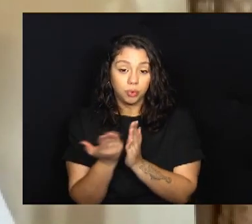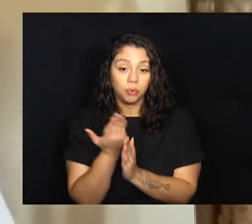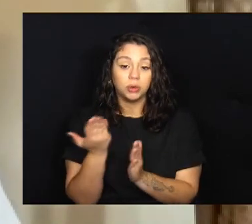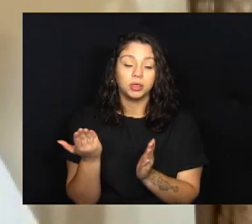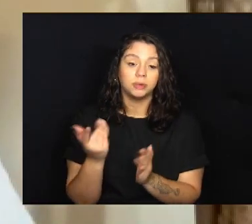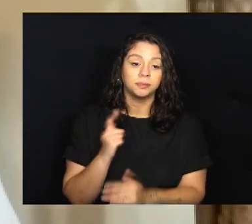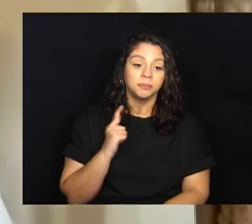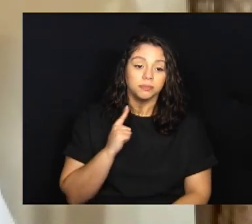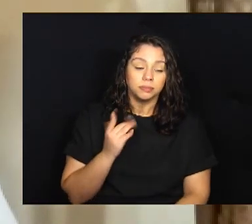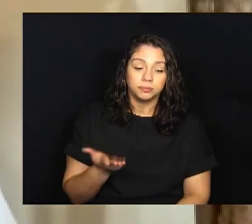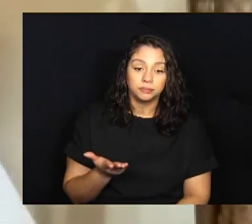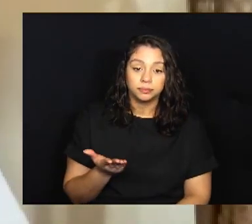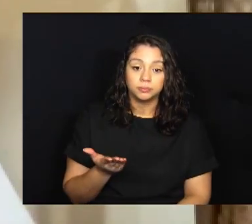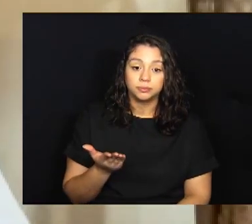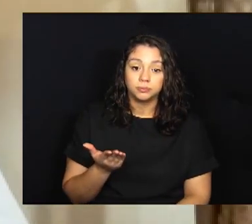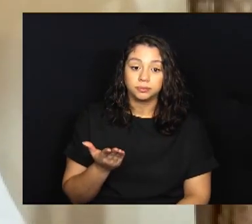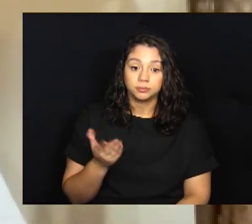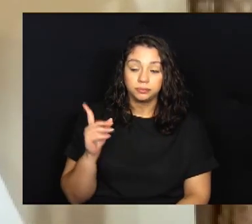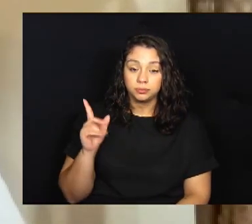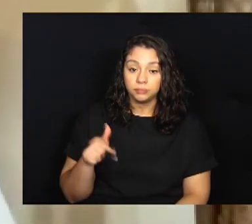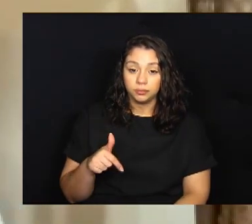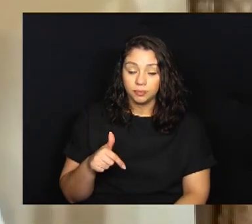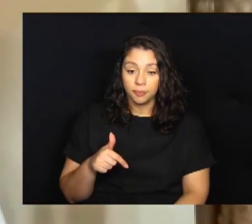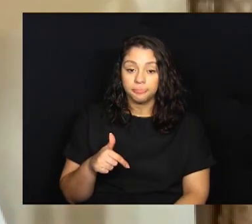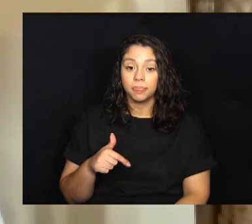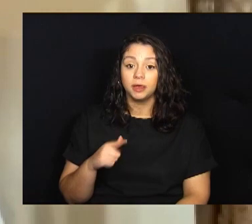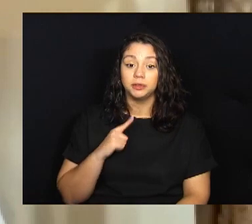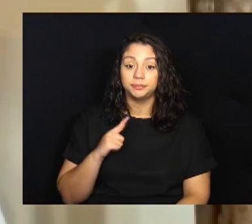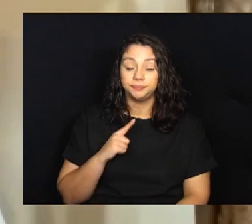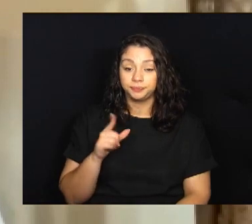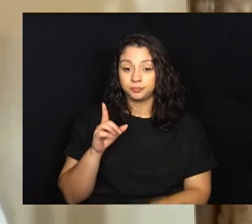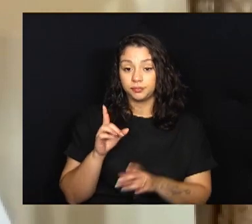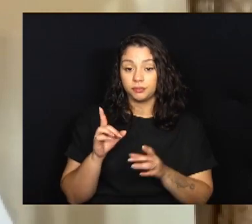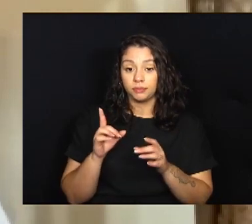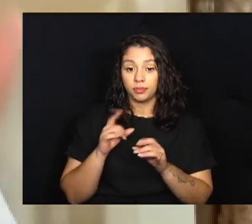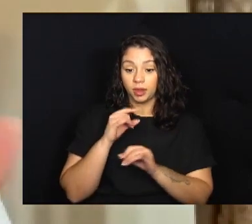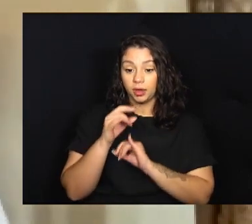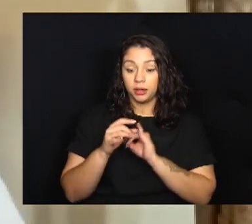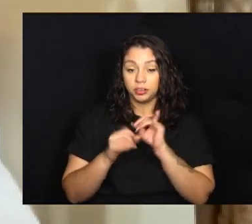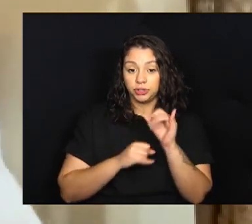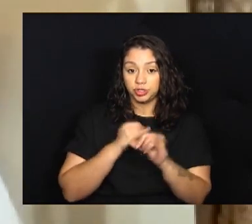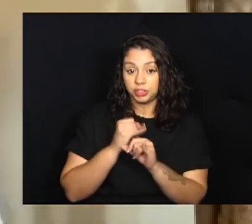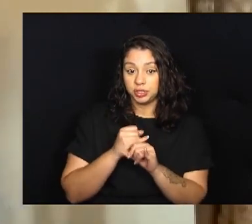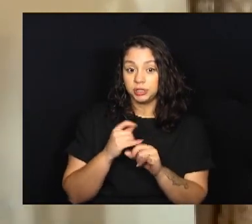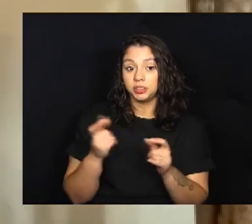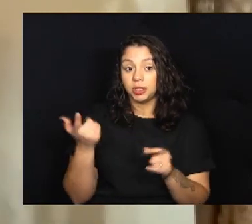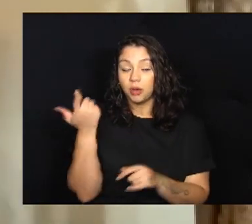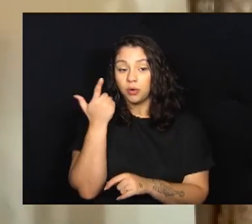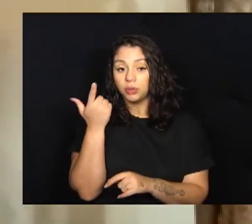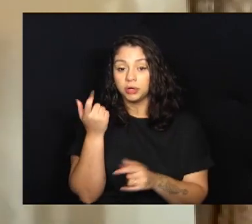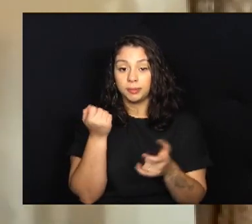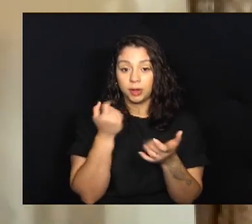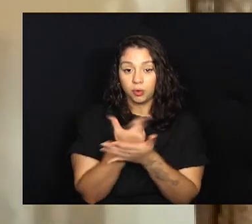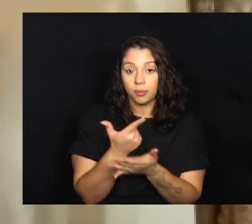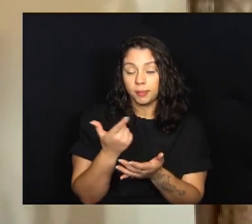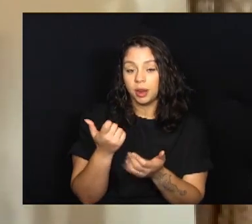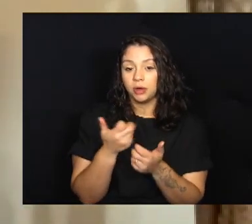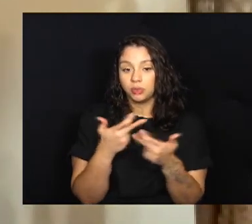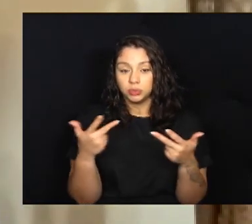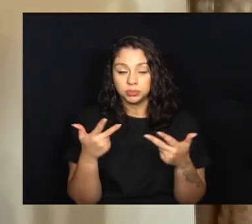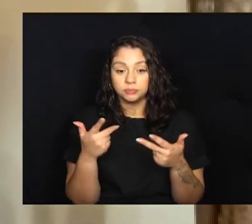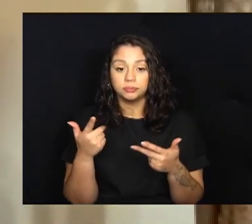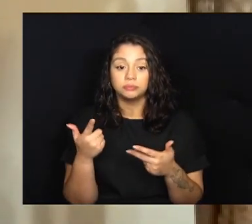livro. E criando um ecossistema digital, esse produto pode ser comprado, comercializado enquanto você está dormindo.